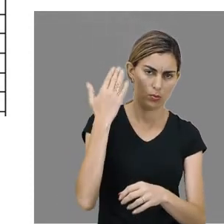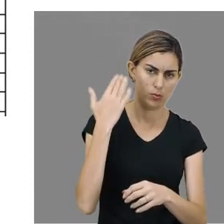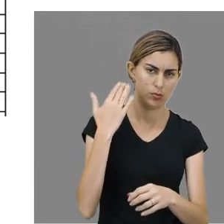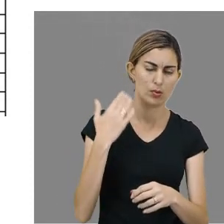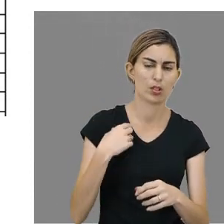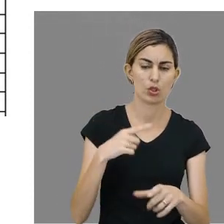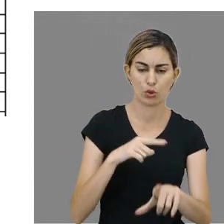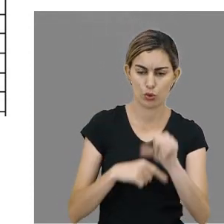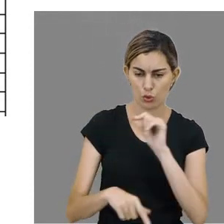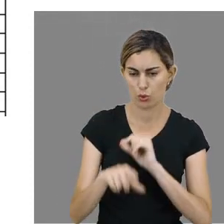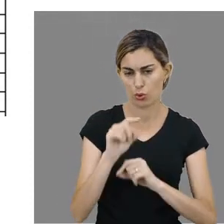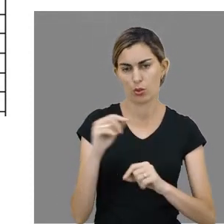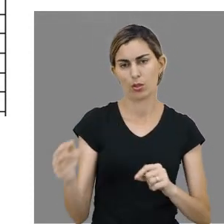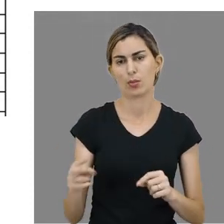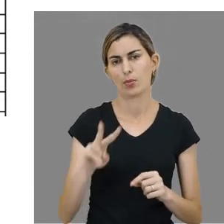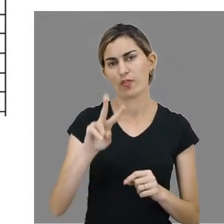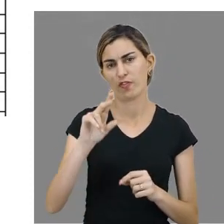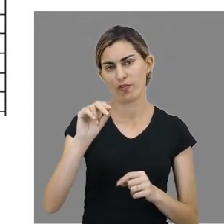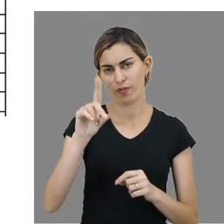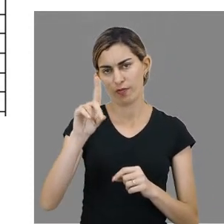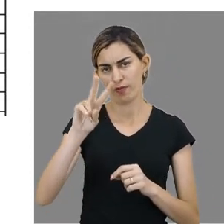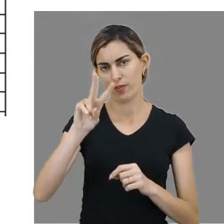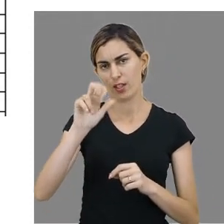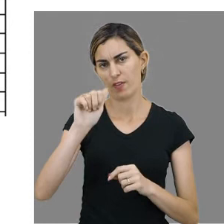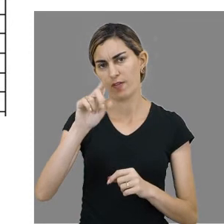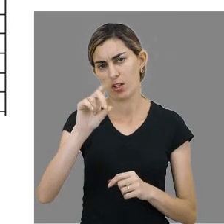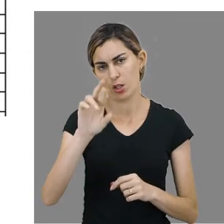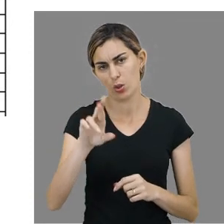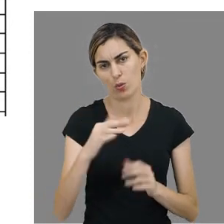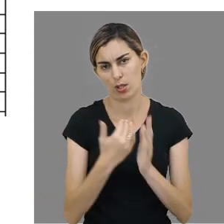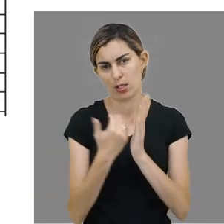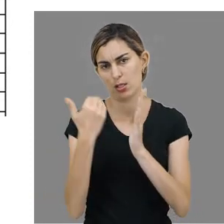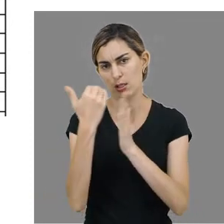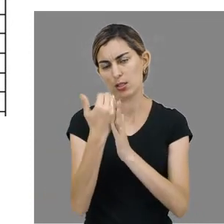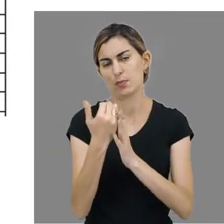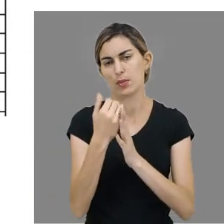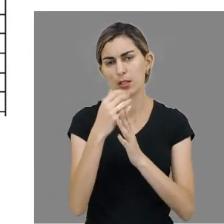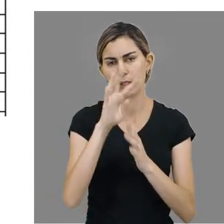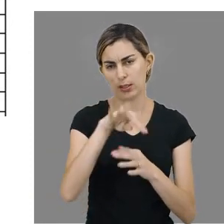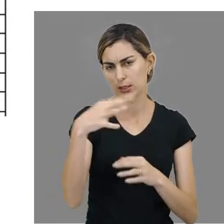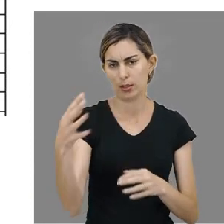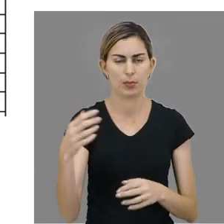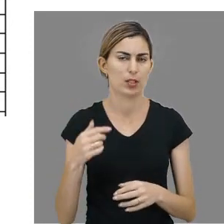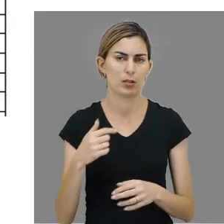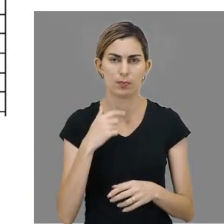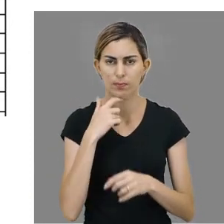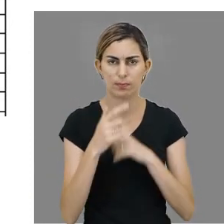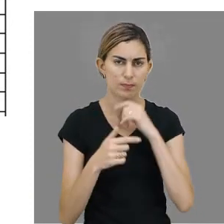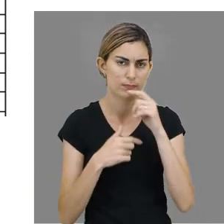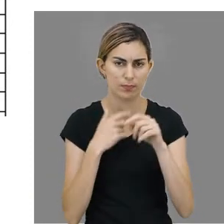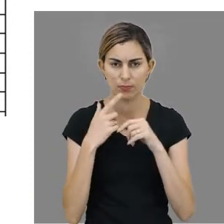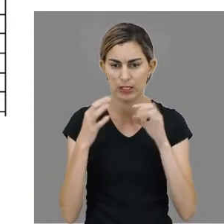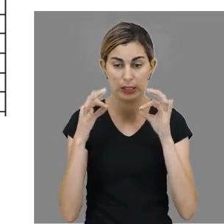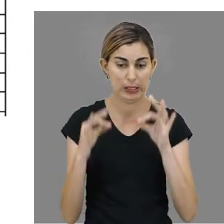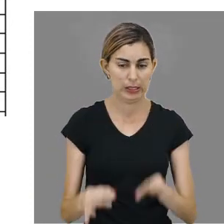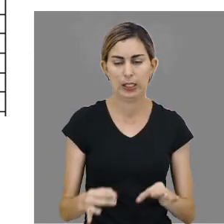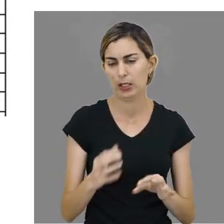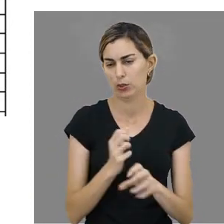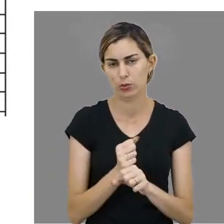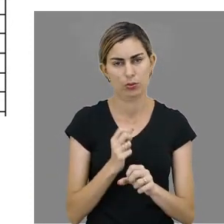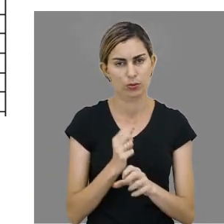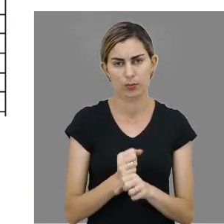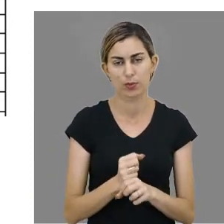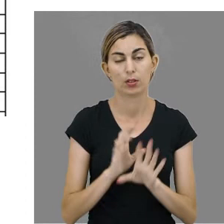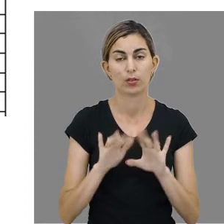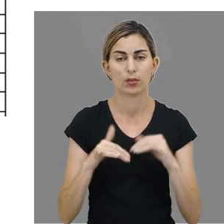anterior, escolhemos um valor imediatamente acima, visto que a tabela não contempla exatamente o número